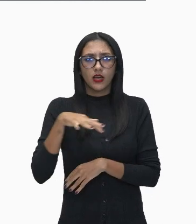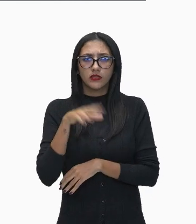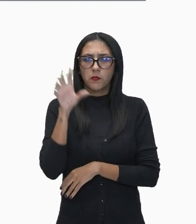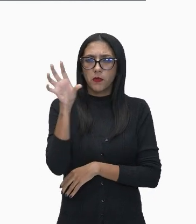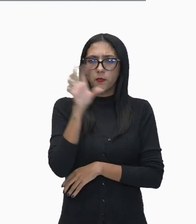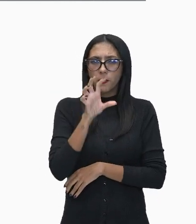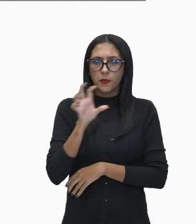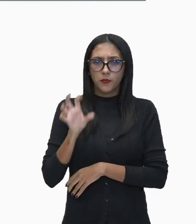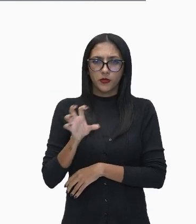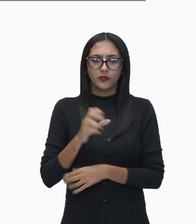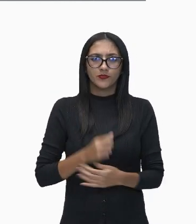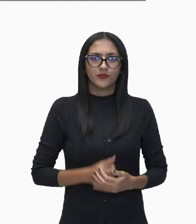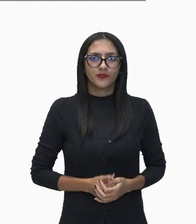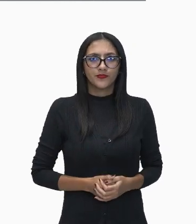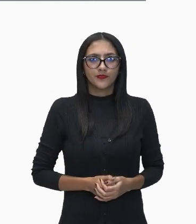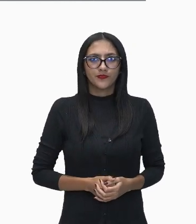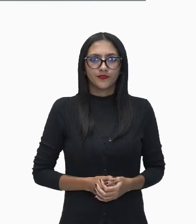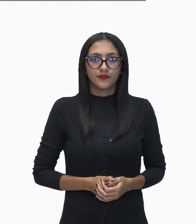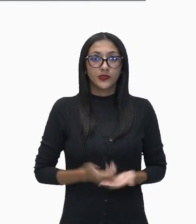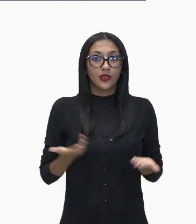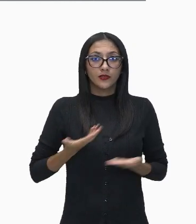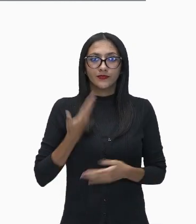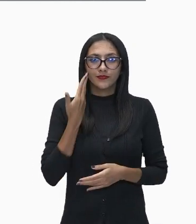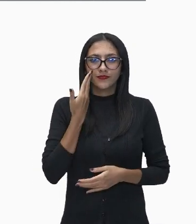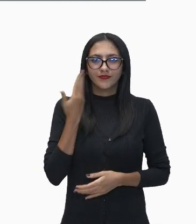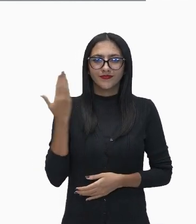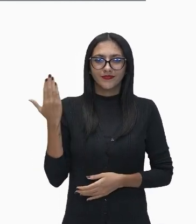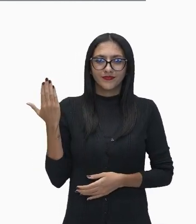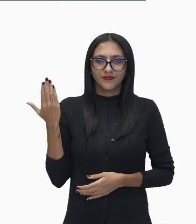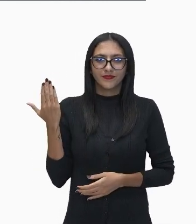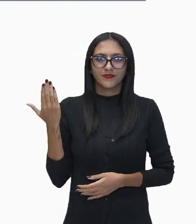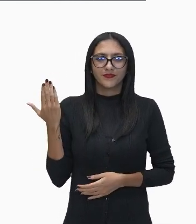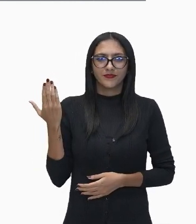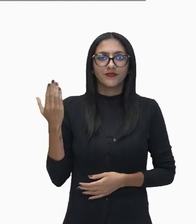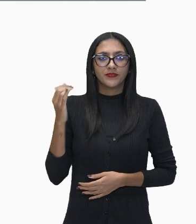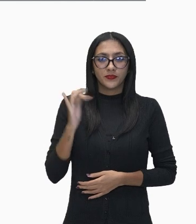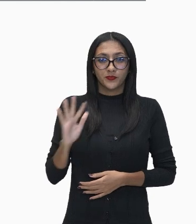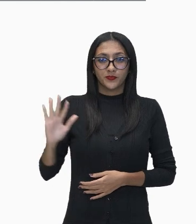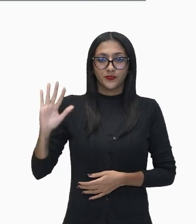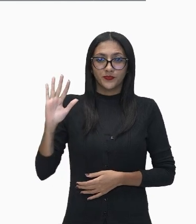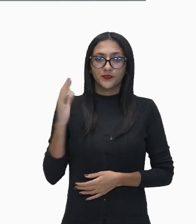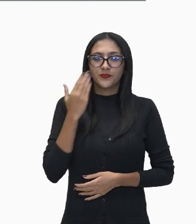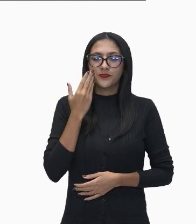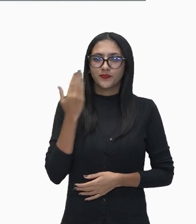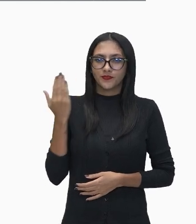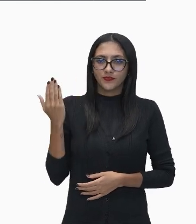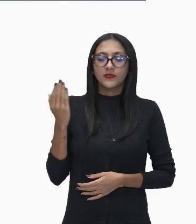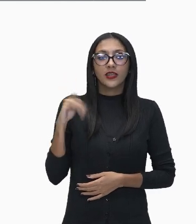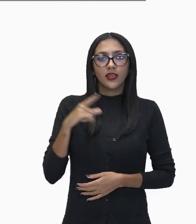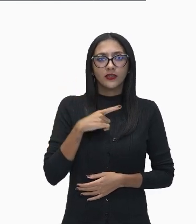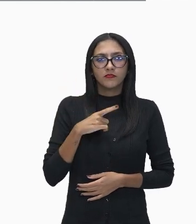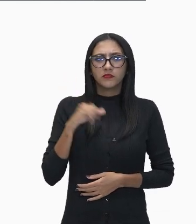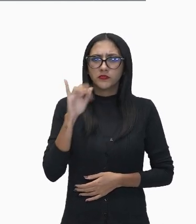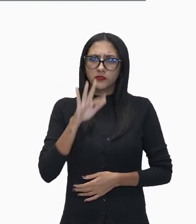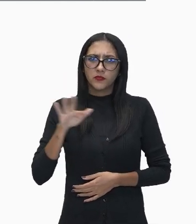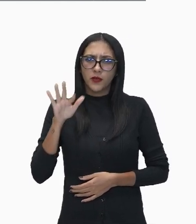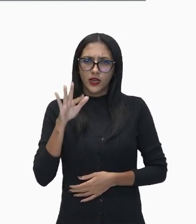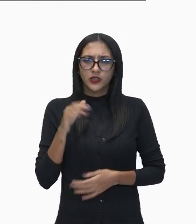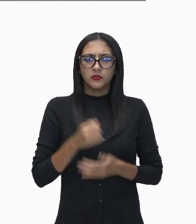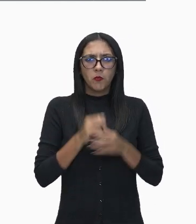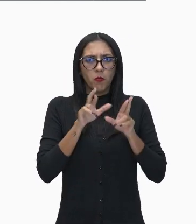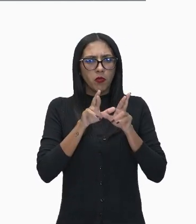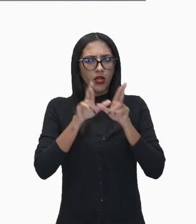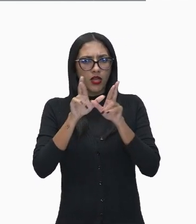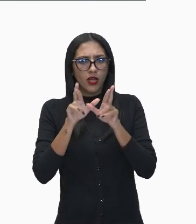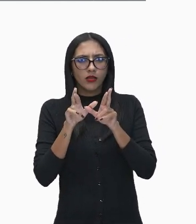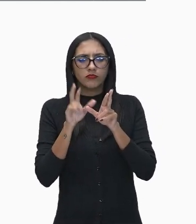aí agora nós temos a imagem estática aqui, né? Dá para a gente observar melhor. Observe então, é uma imagem noturna, não é isso?